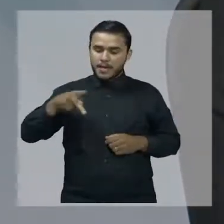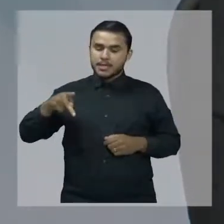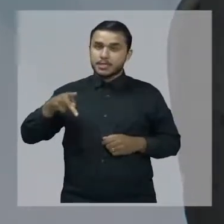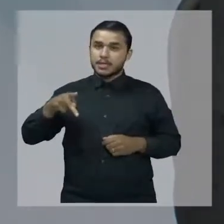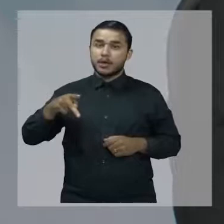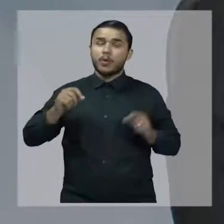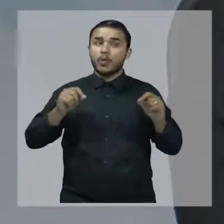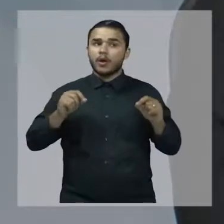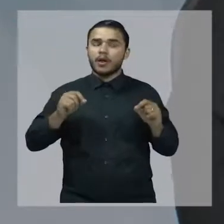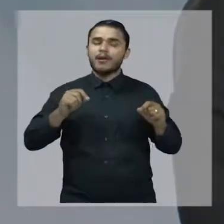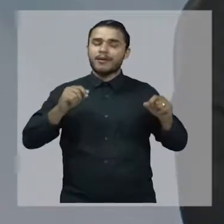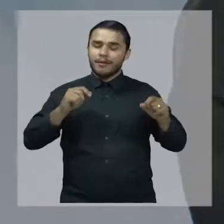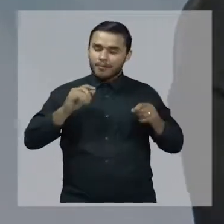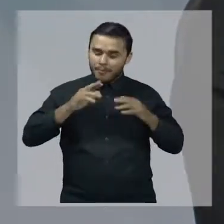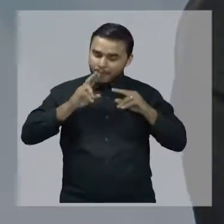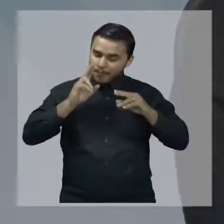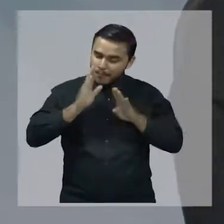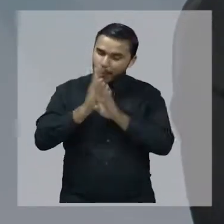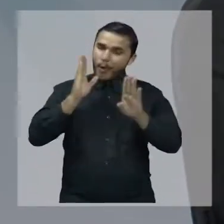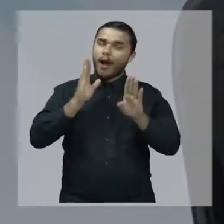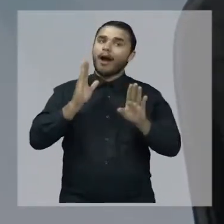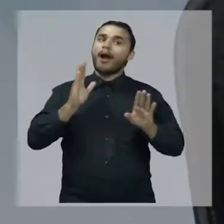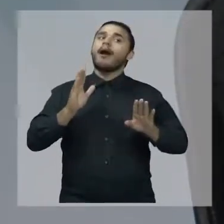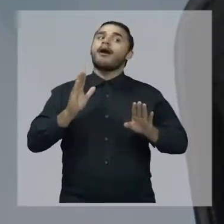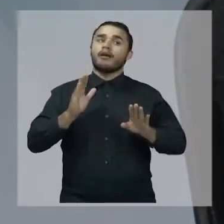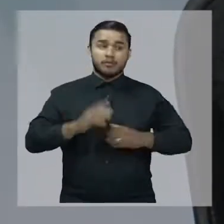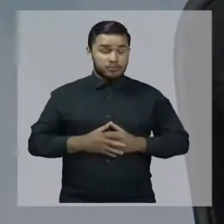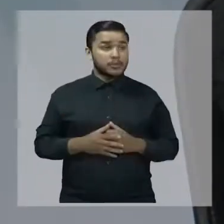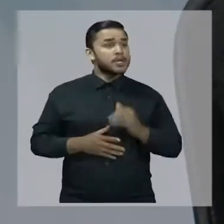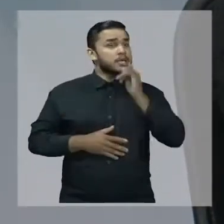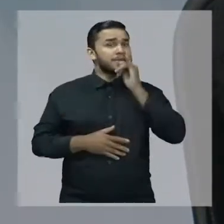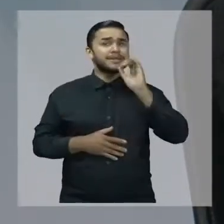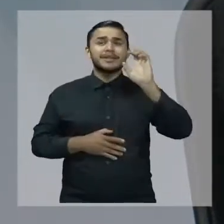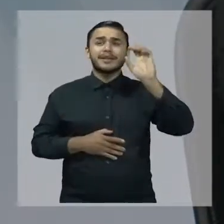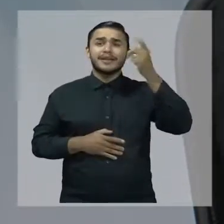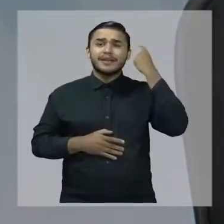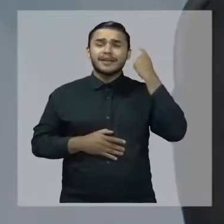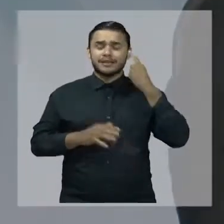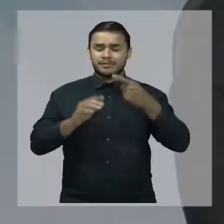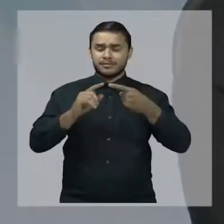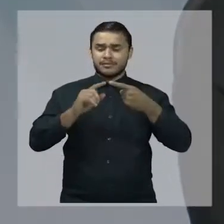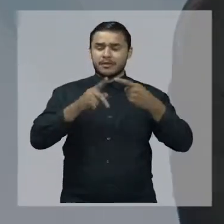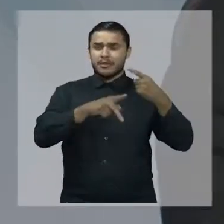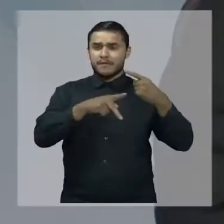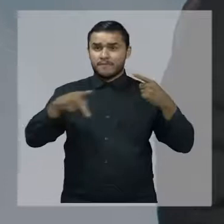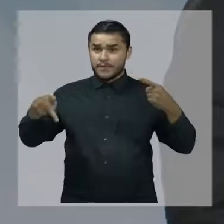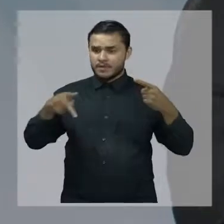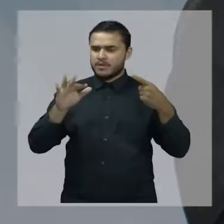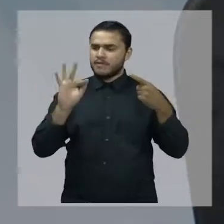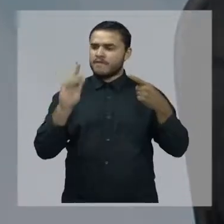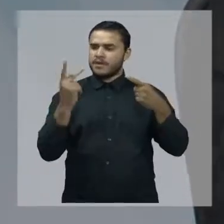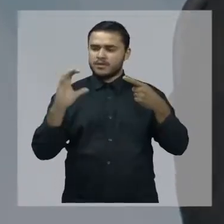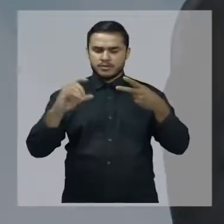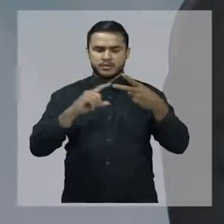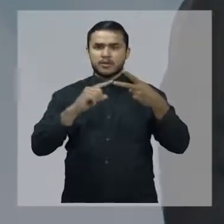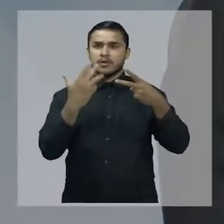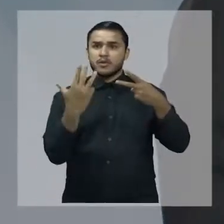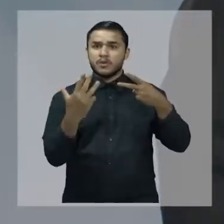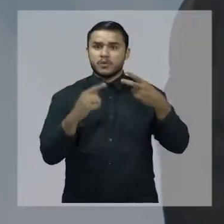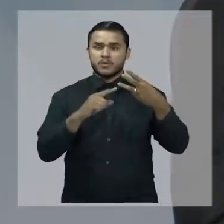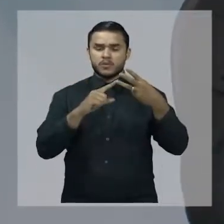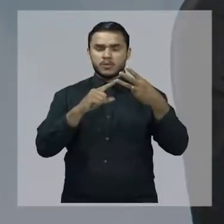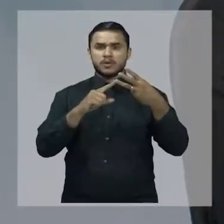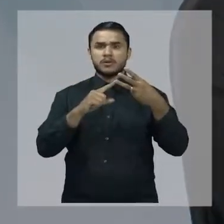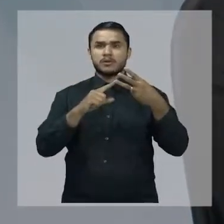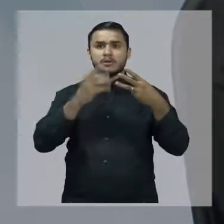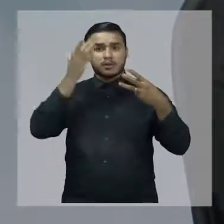a reboque da pauta do executivo. Desde o governo Fernando Henrique, Lula, Temer, Itamar, o presidente fazia a pauta do parlamento.